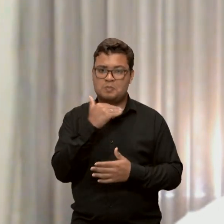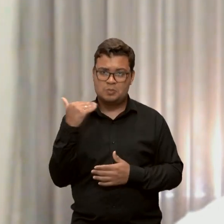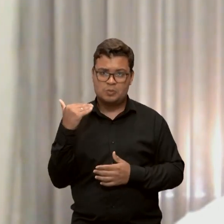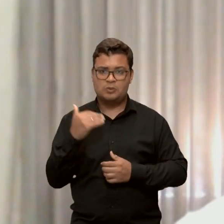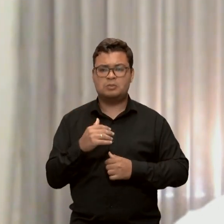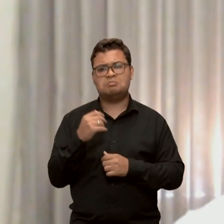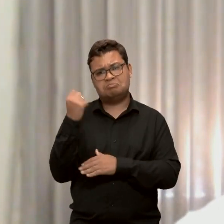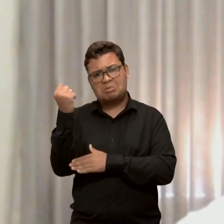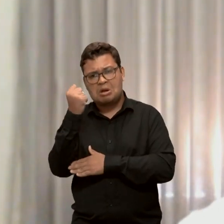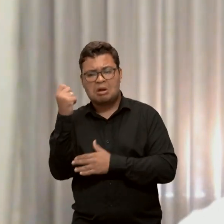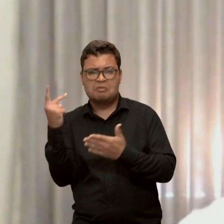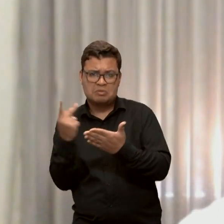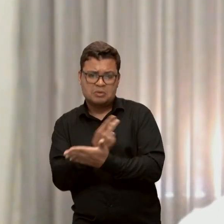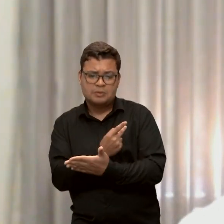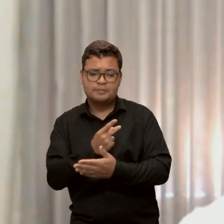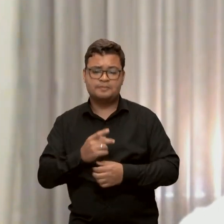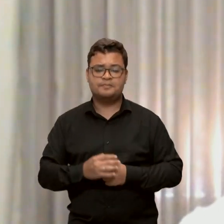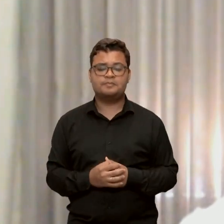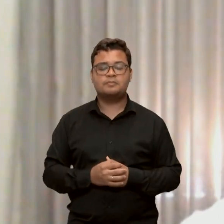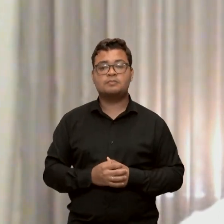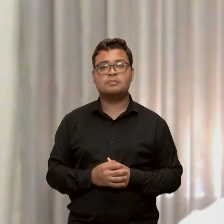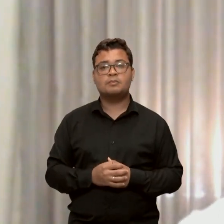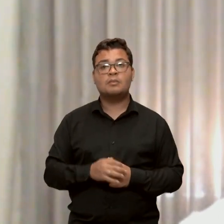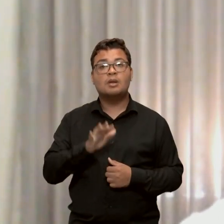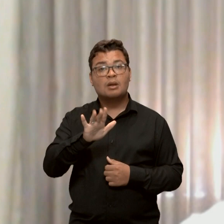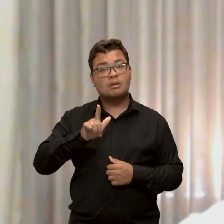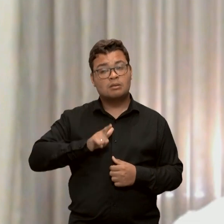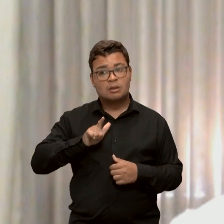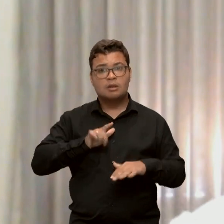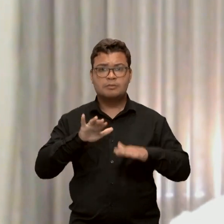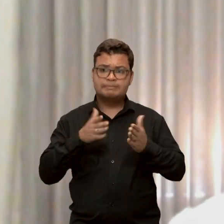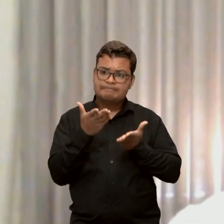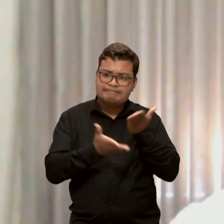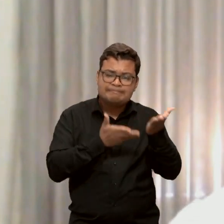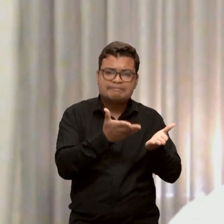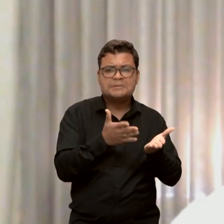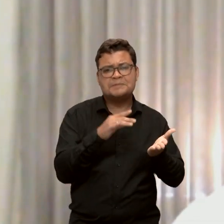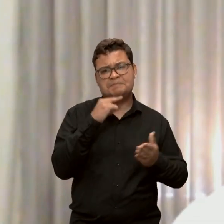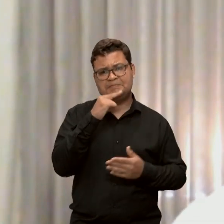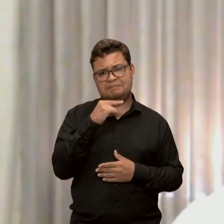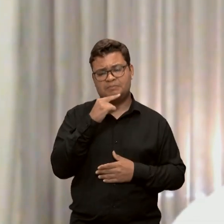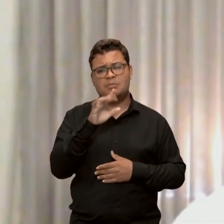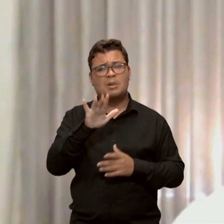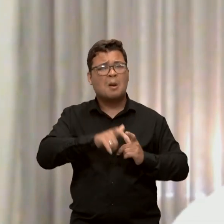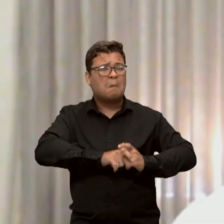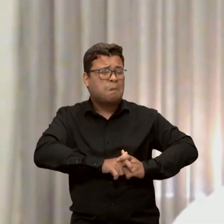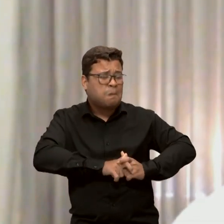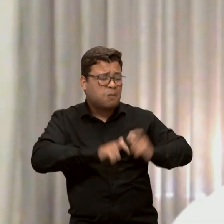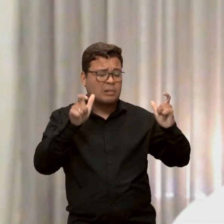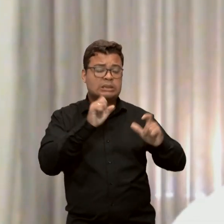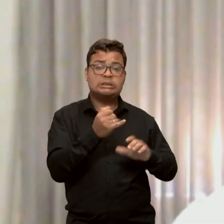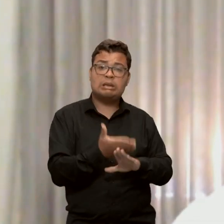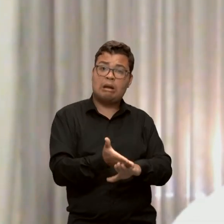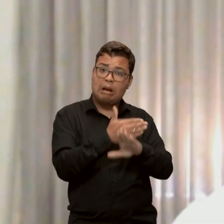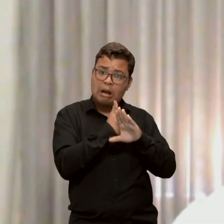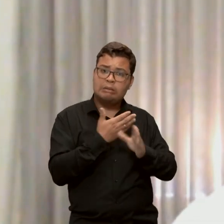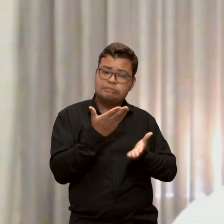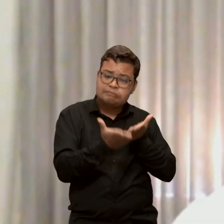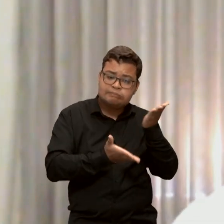dos sintomas da dengue, mas o que mata é o choque hipovolêmico, é a desidratação causada pela falta da hidratação